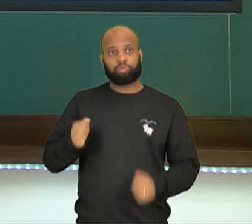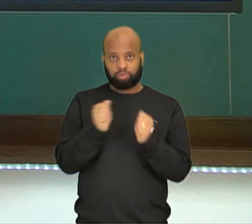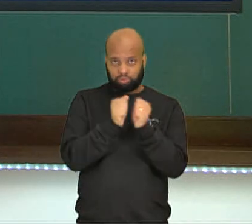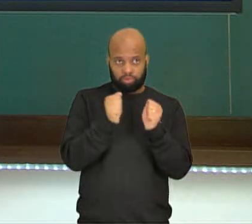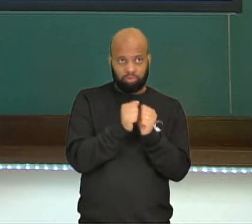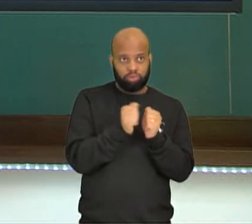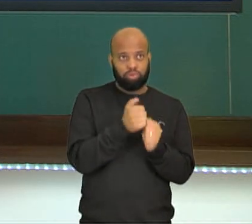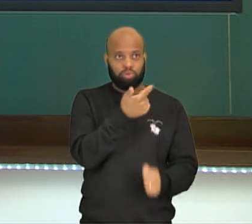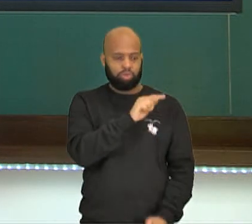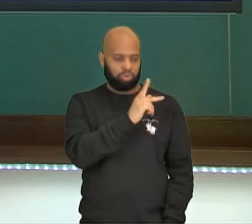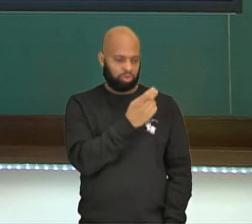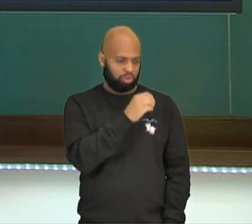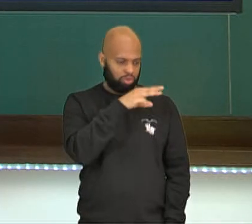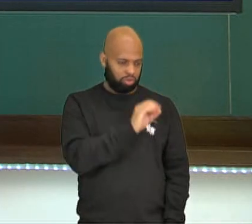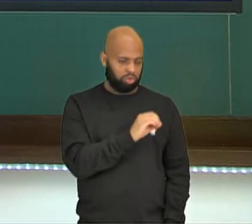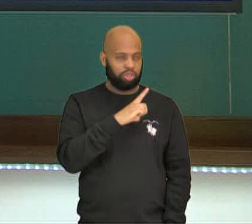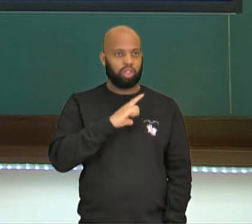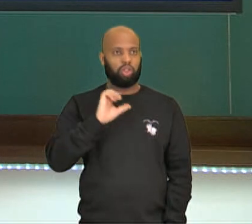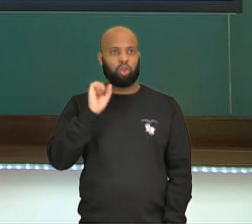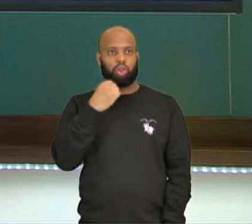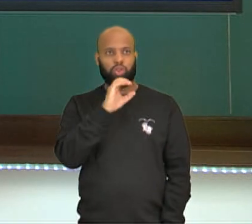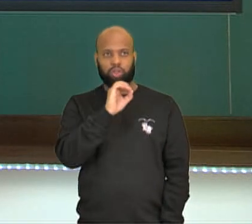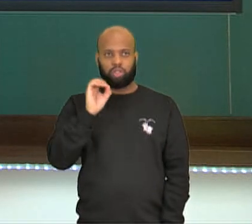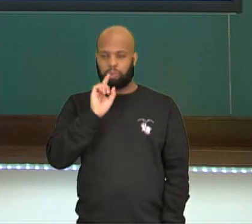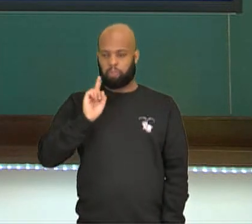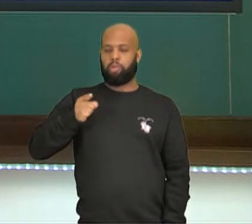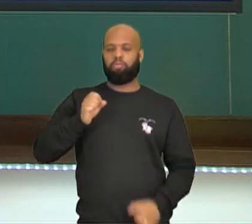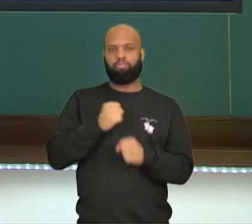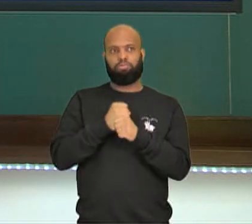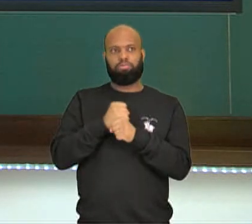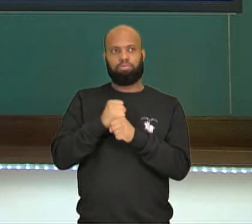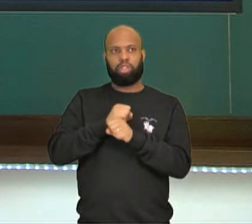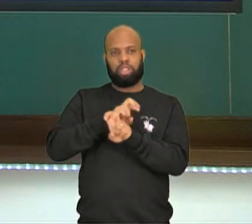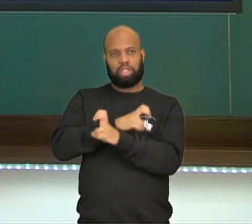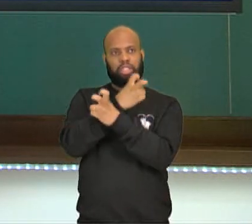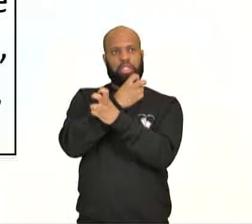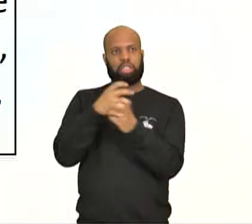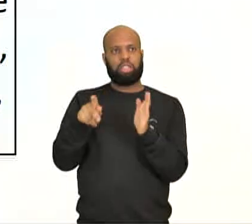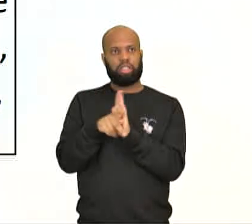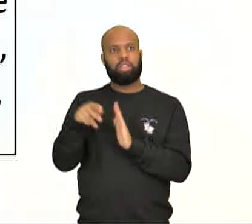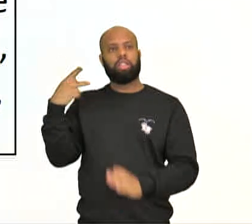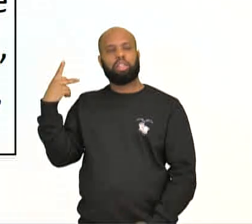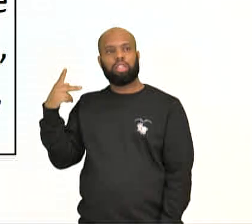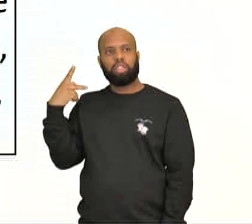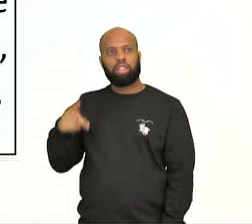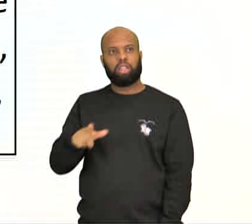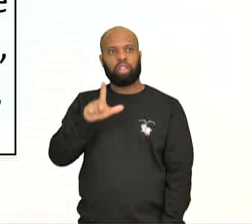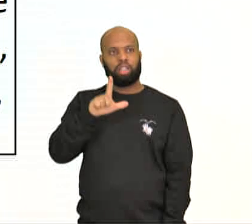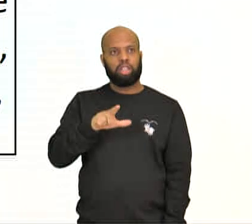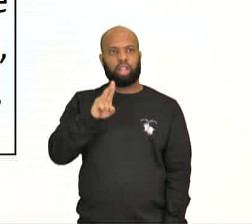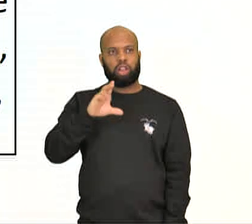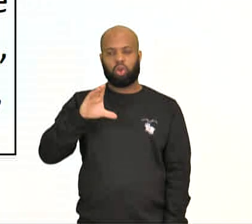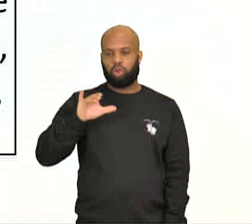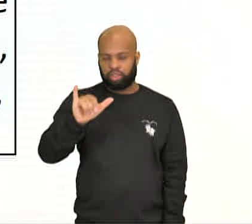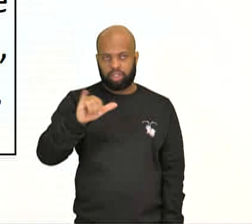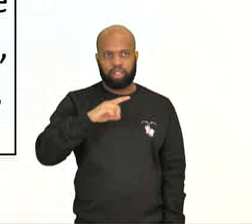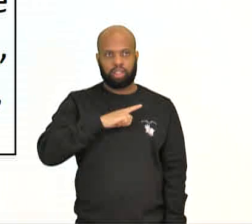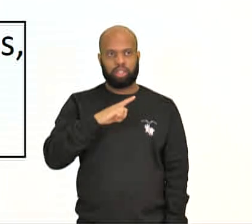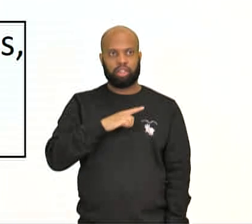com a espécie Homo, por cerca de 800 mil anos. Essa aqui é o esqueleto da Lucy. Ela tem 3,2 milhões de anos, descoberta